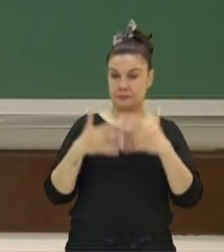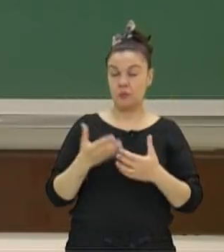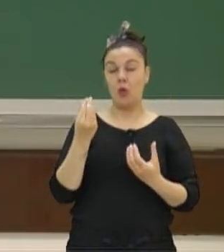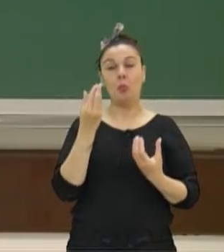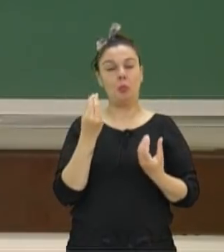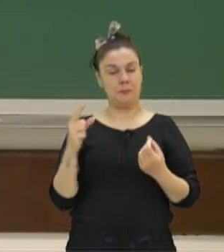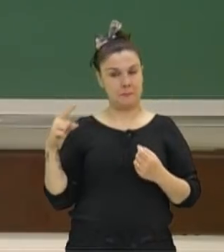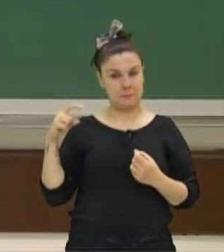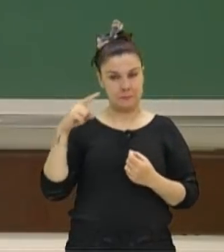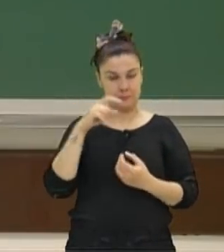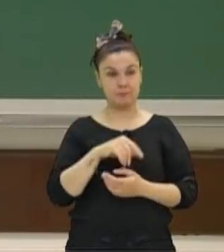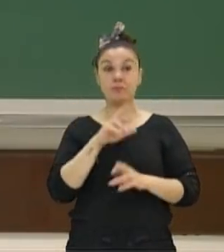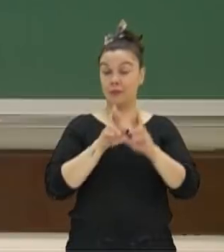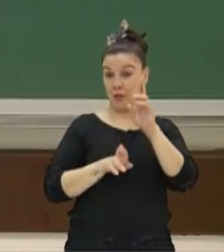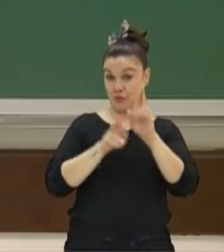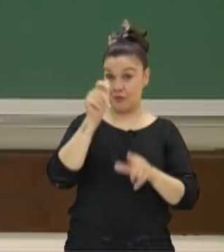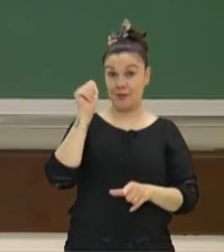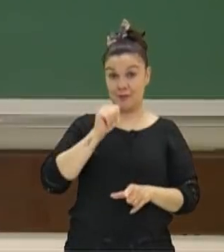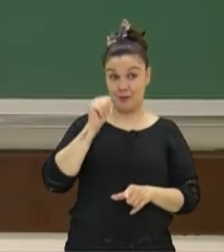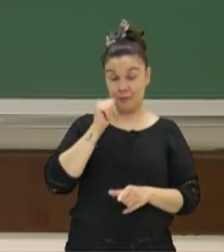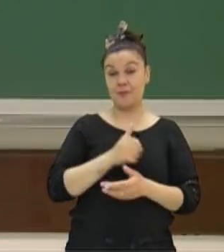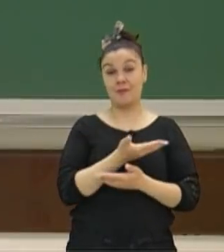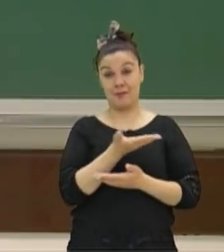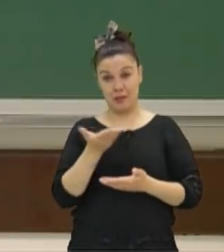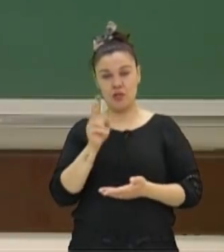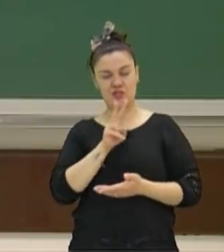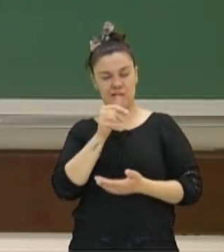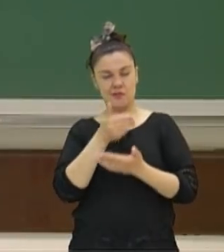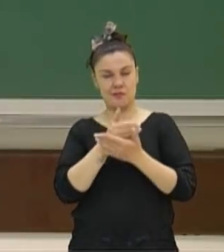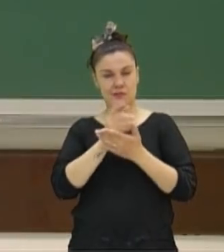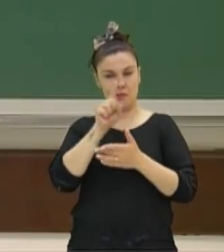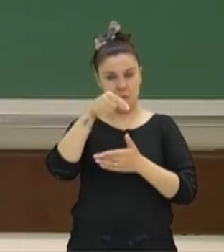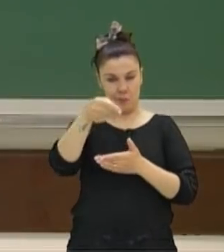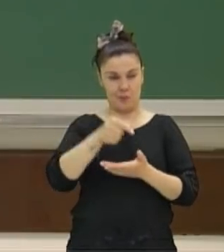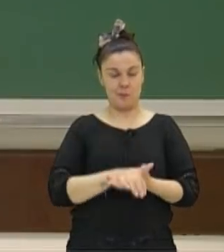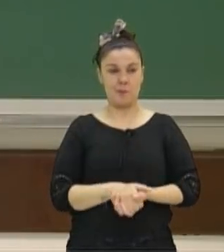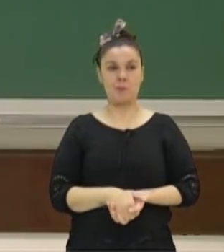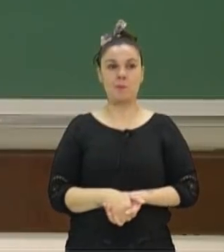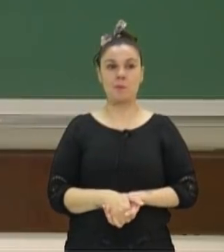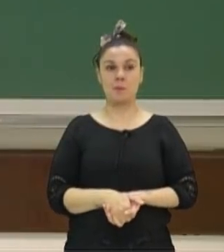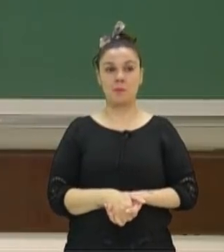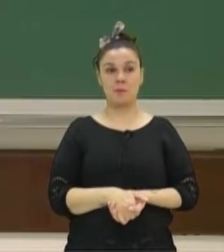gametas, né? Bem diferente do que acontece com as meninas, que a gente vai chegar lá e vai entender.